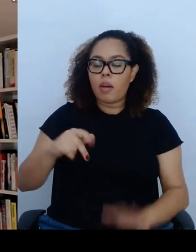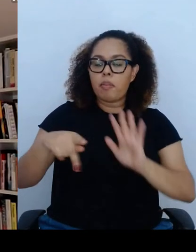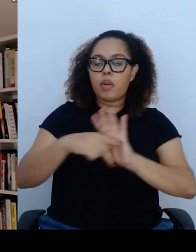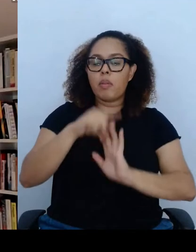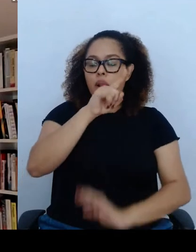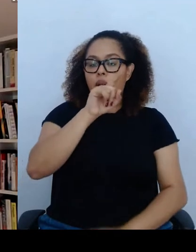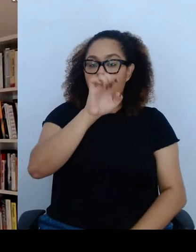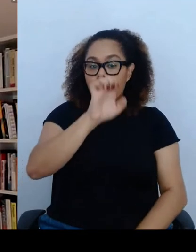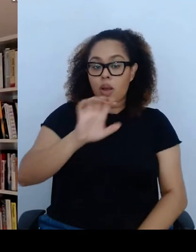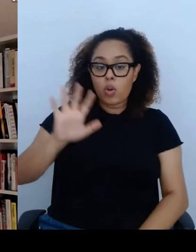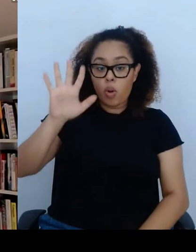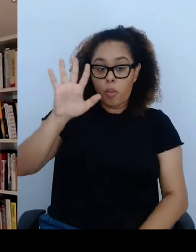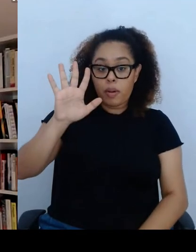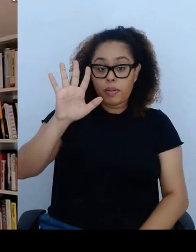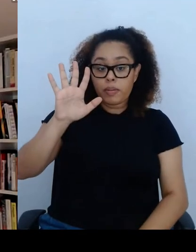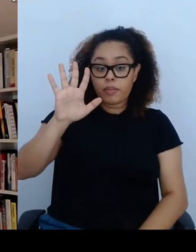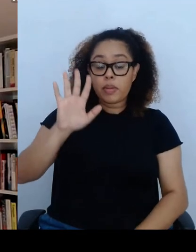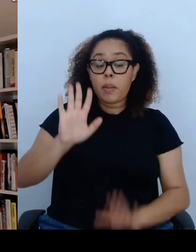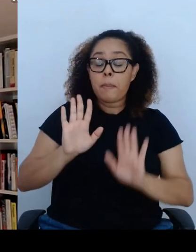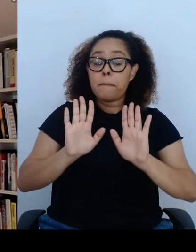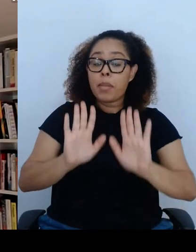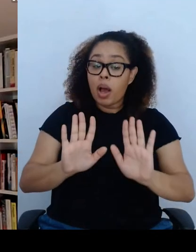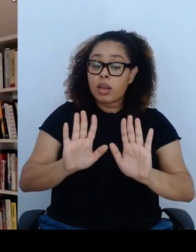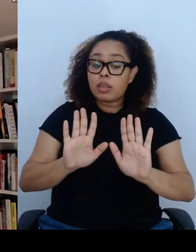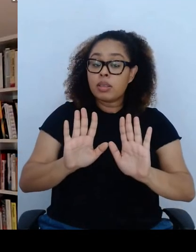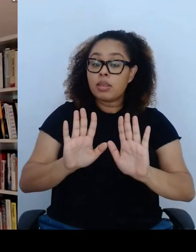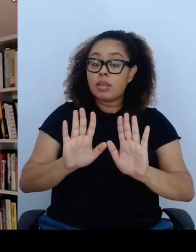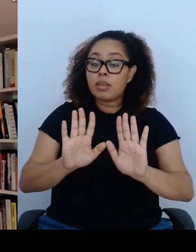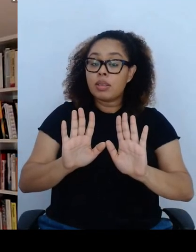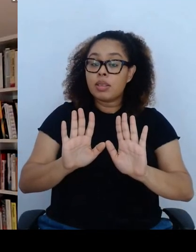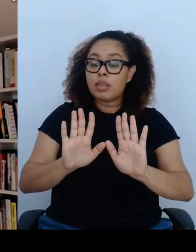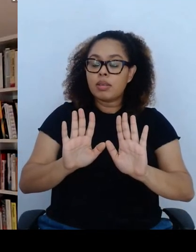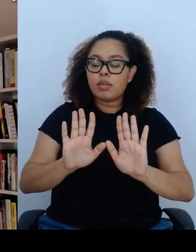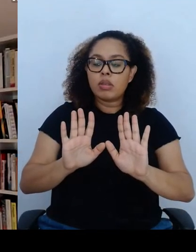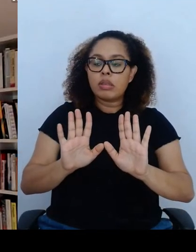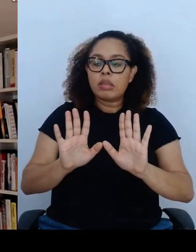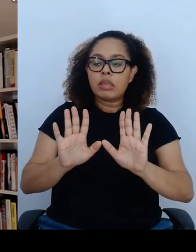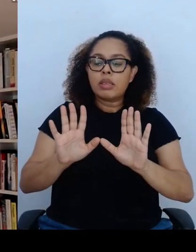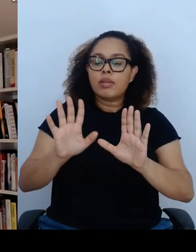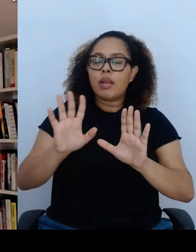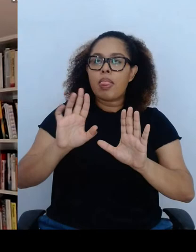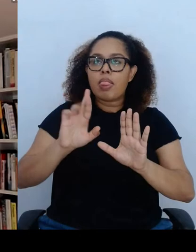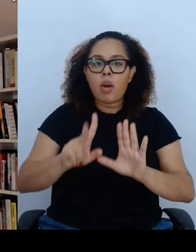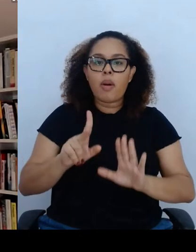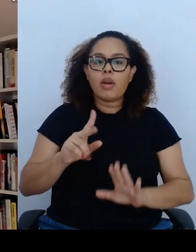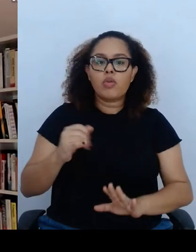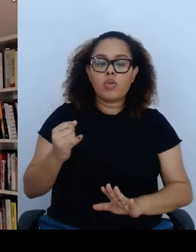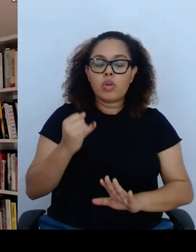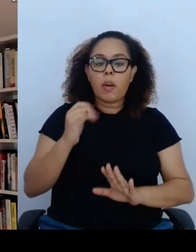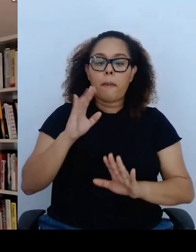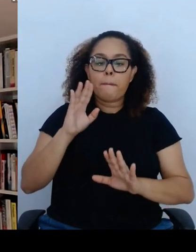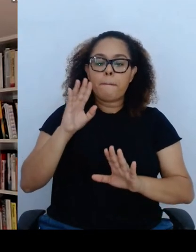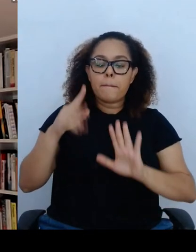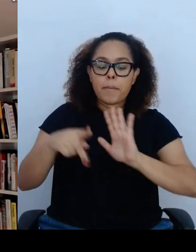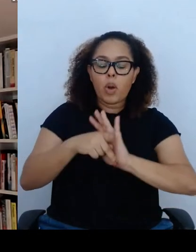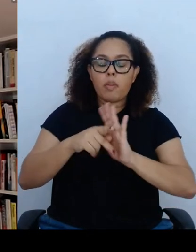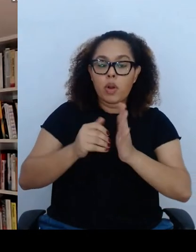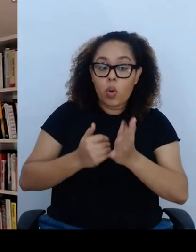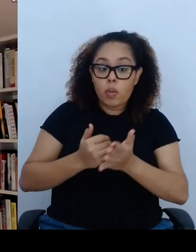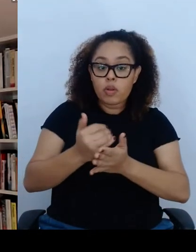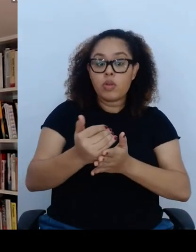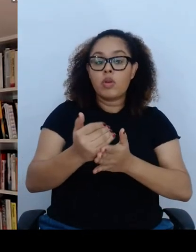mas não aparece tanto como enquadramento fundamental como um ponto de partida para